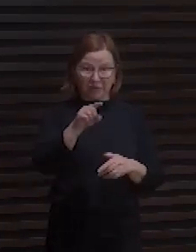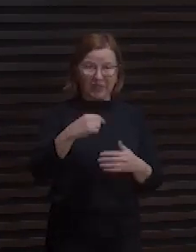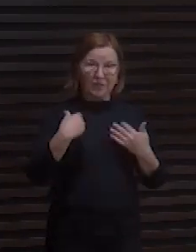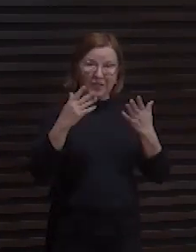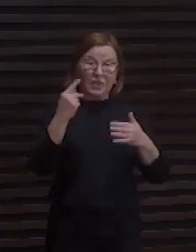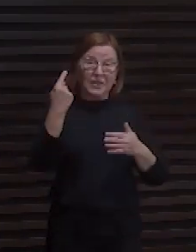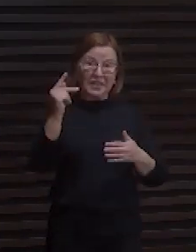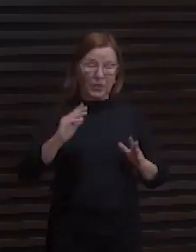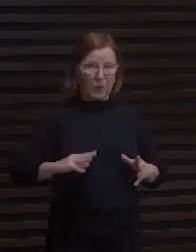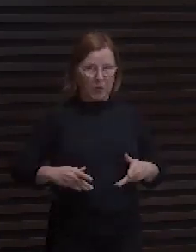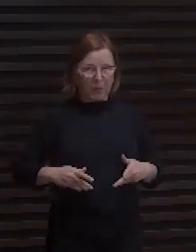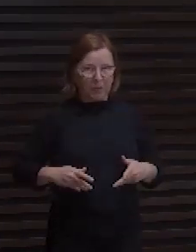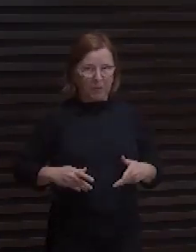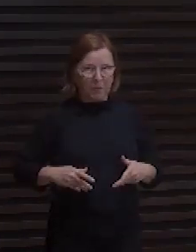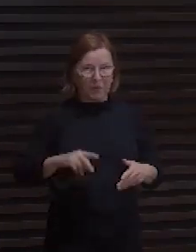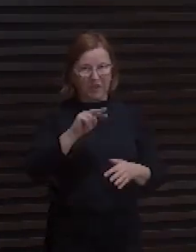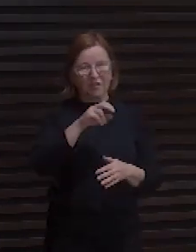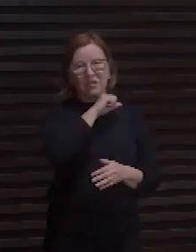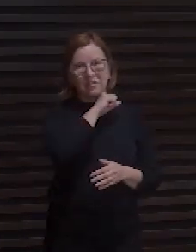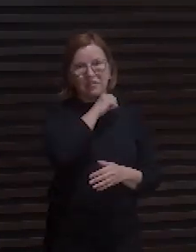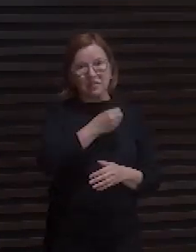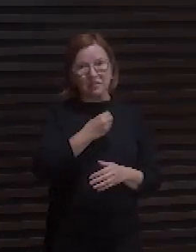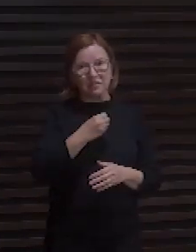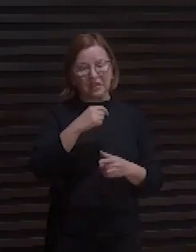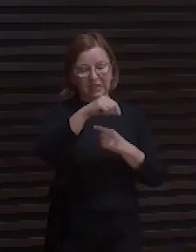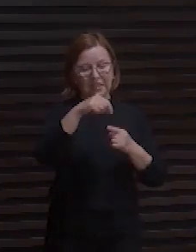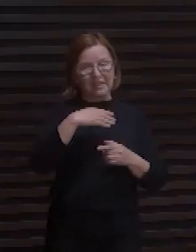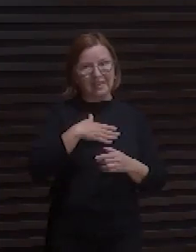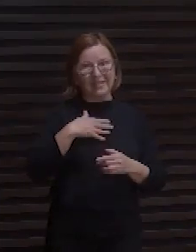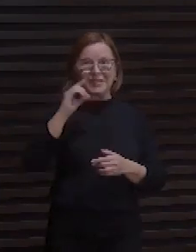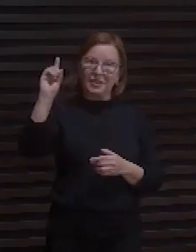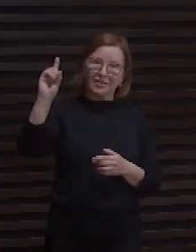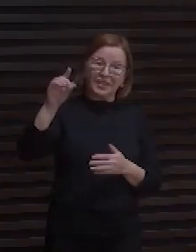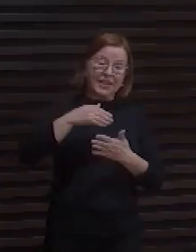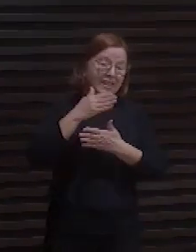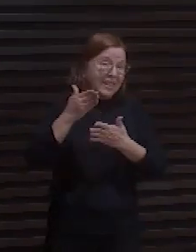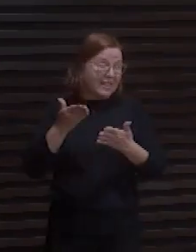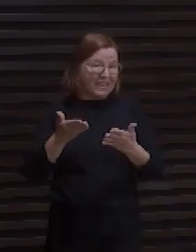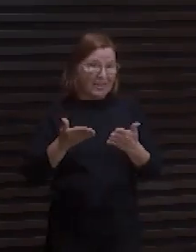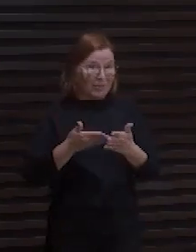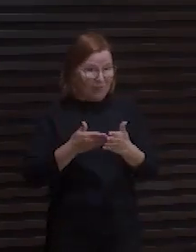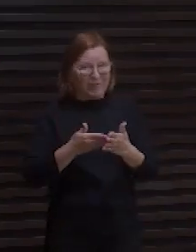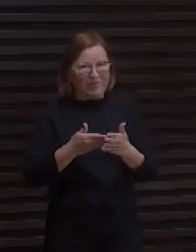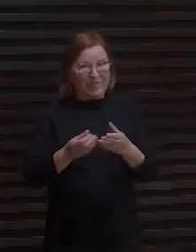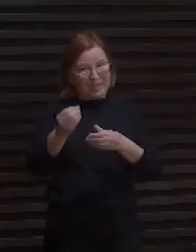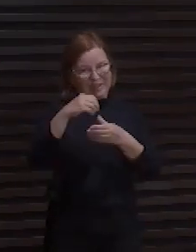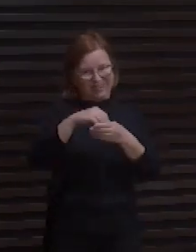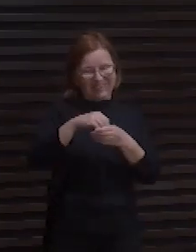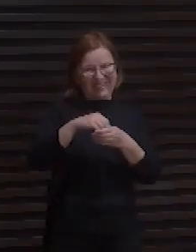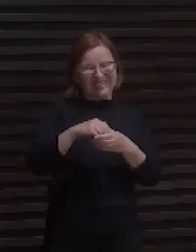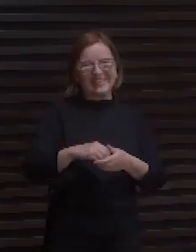Deus, possivelmente toda a integralidade do seu ser estará nesta ação,